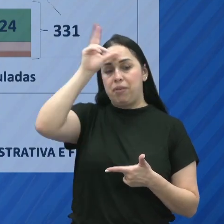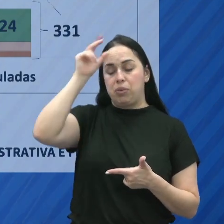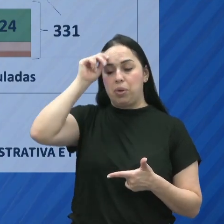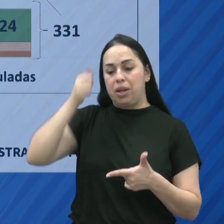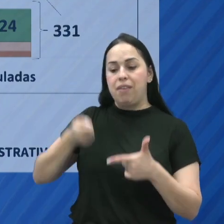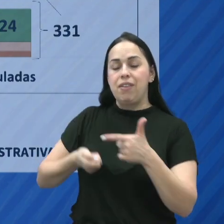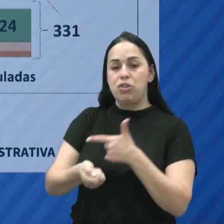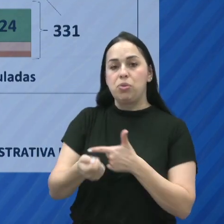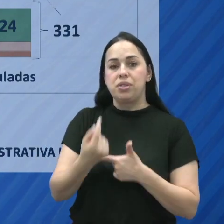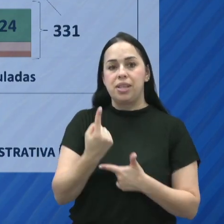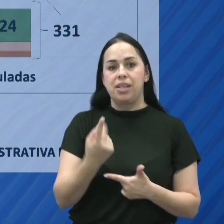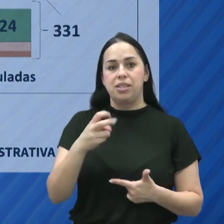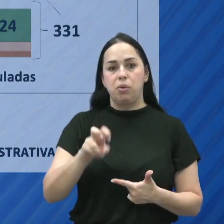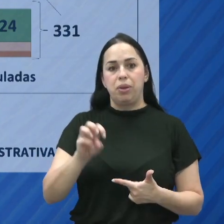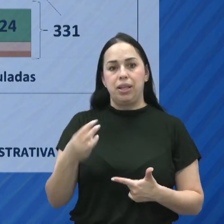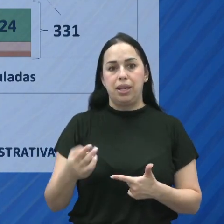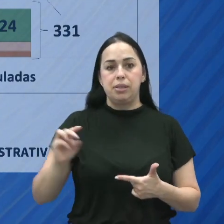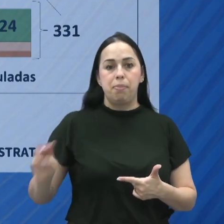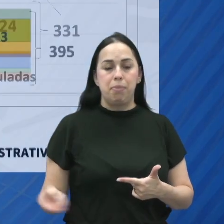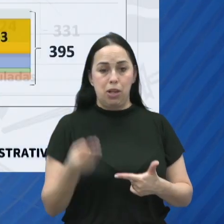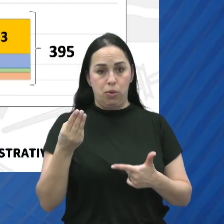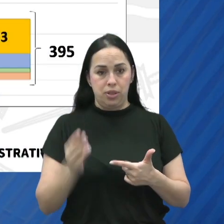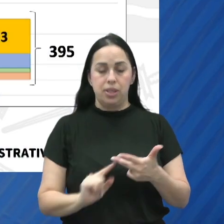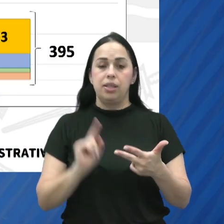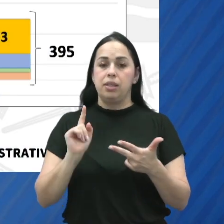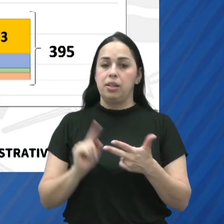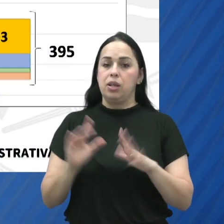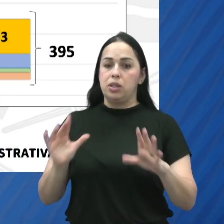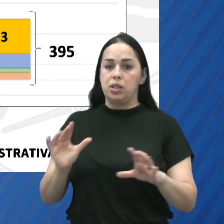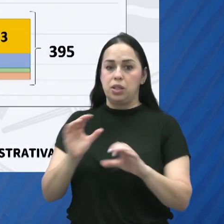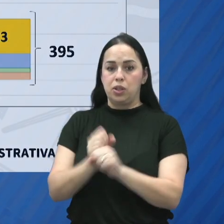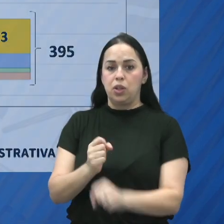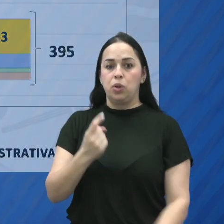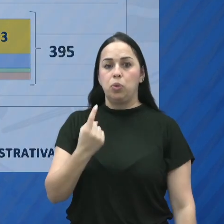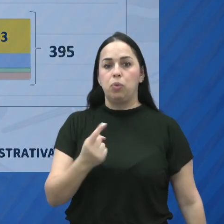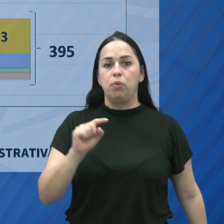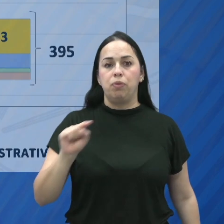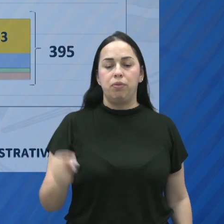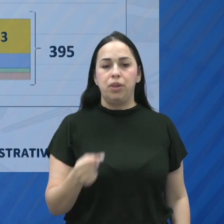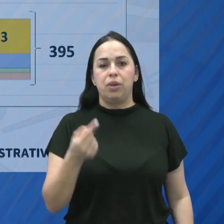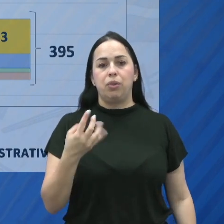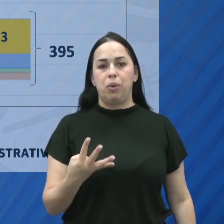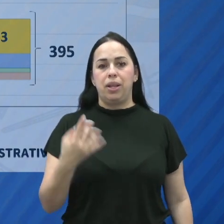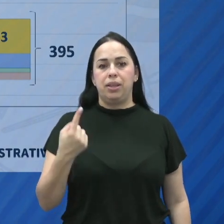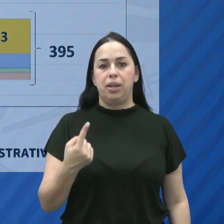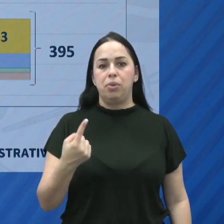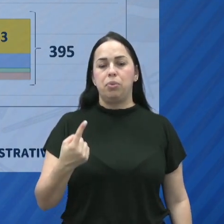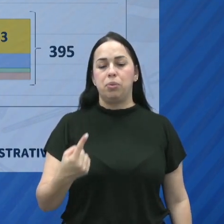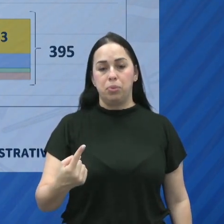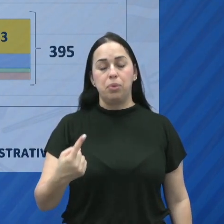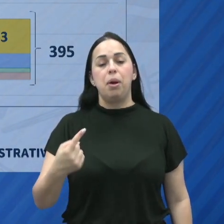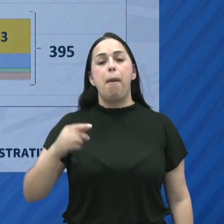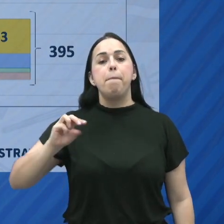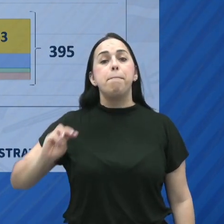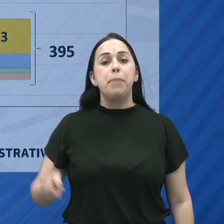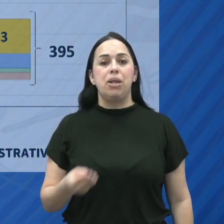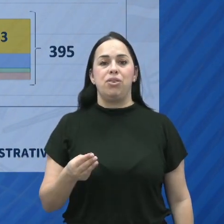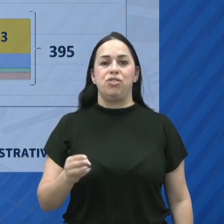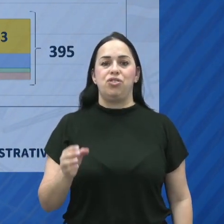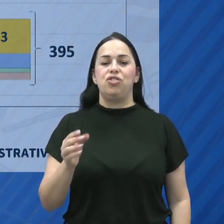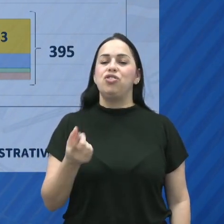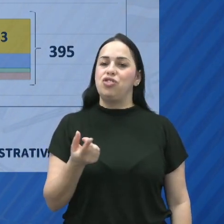Prefeitura gastou 153 milhões. Ao todo, mais de 1,41 bilhão de reais